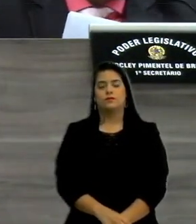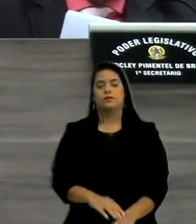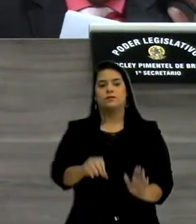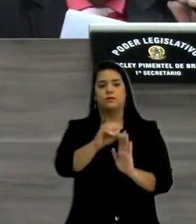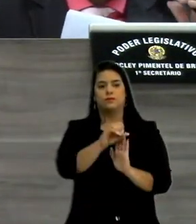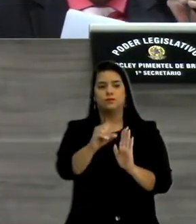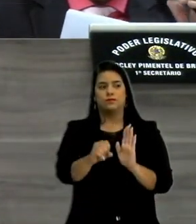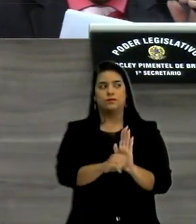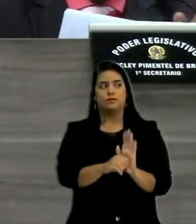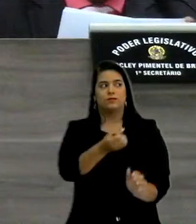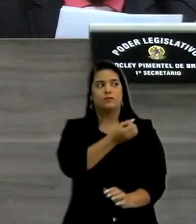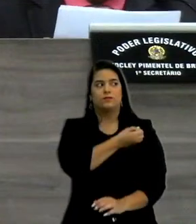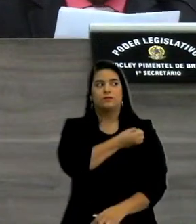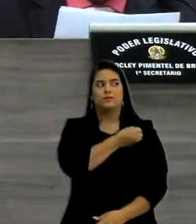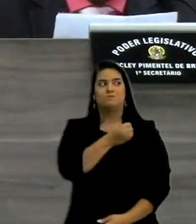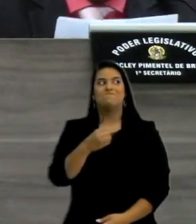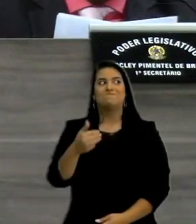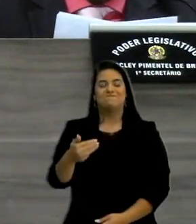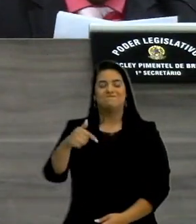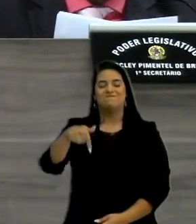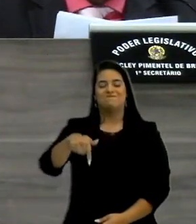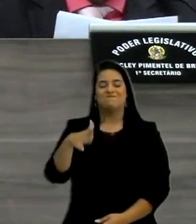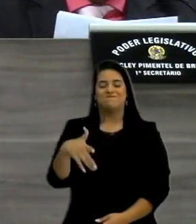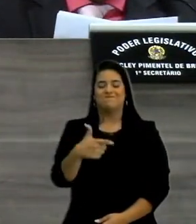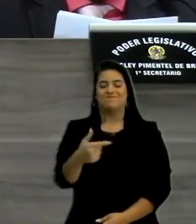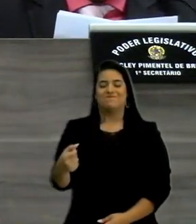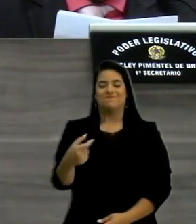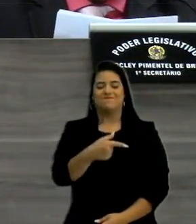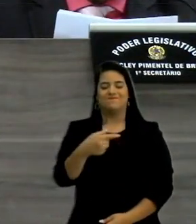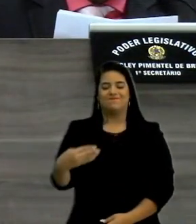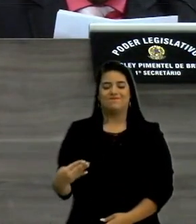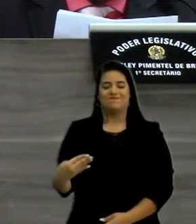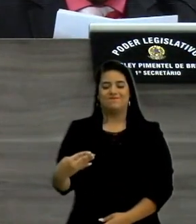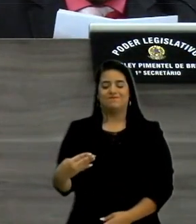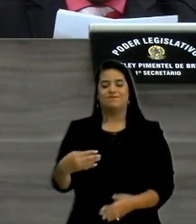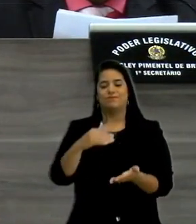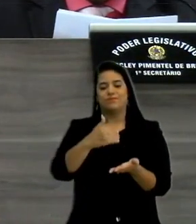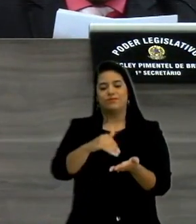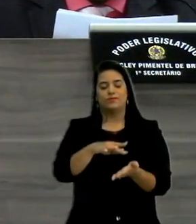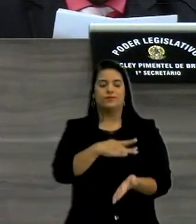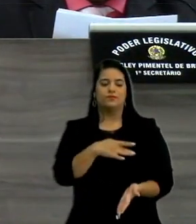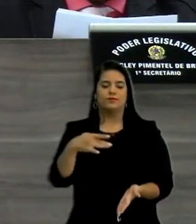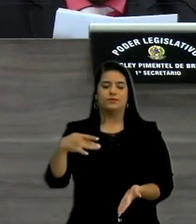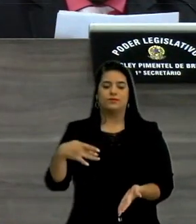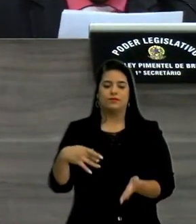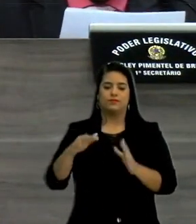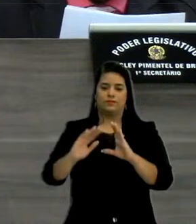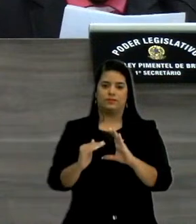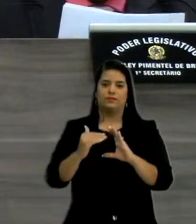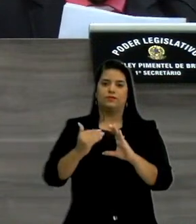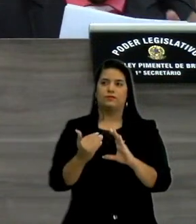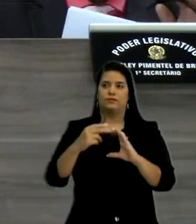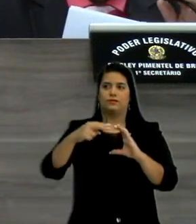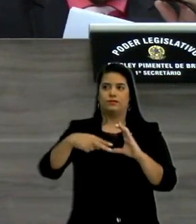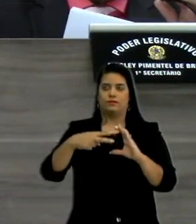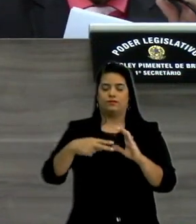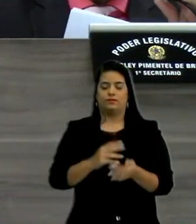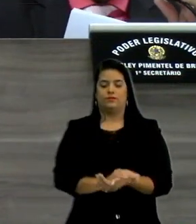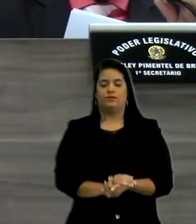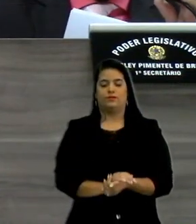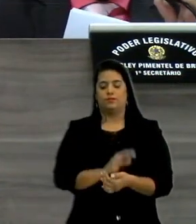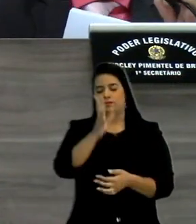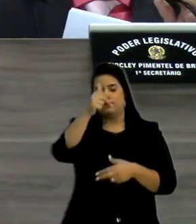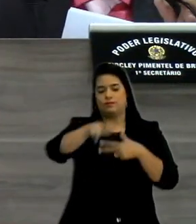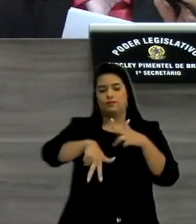Ofício número 37/2024 da Secretaria Municipal de Saúde para a Câmara de Vereadores. São Bento do